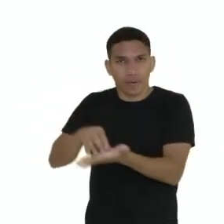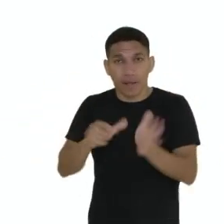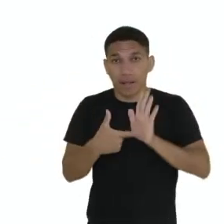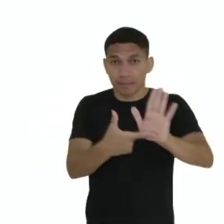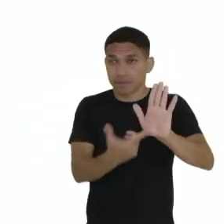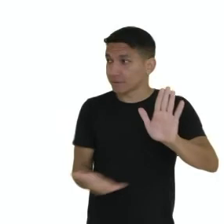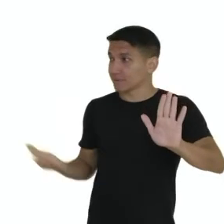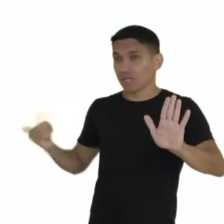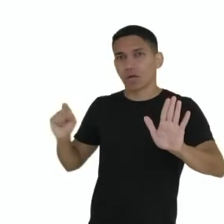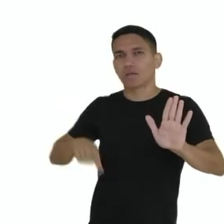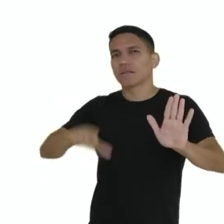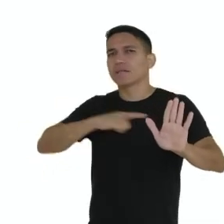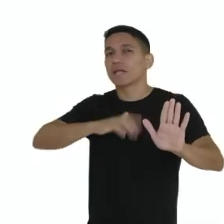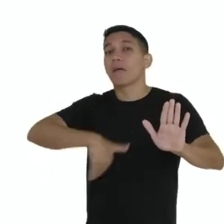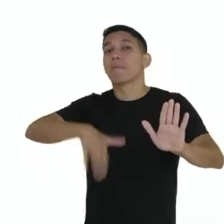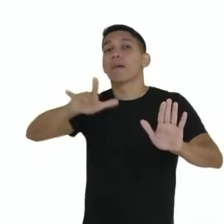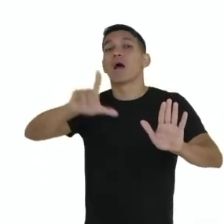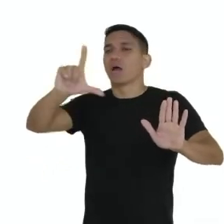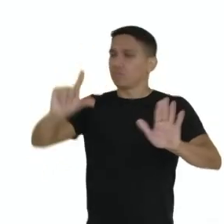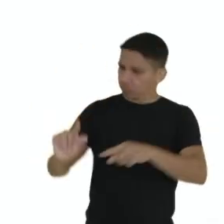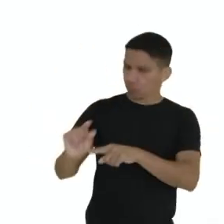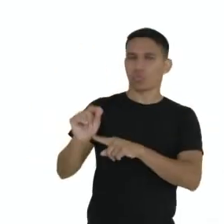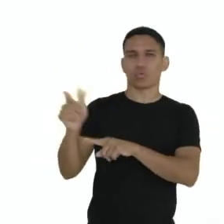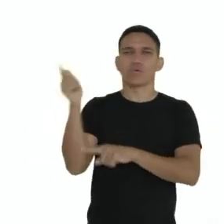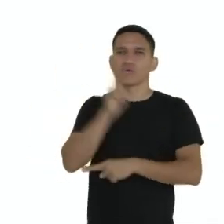apresentados teria uma maior redução